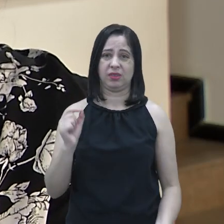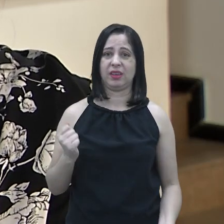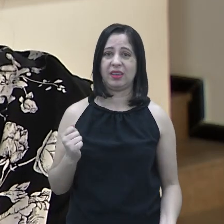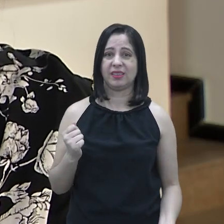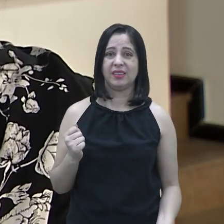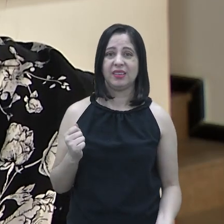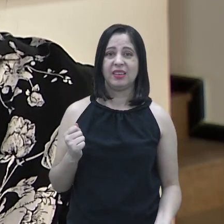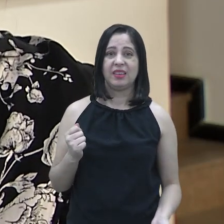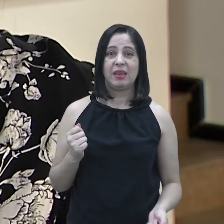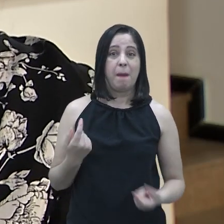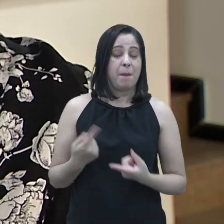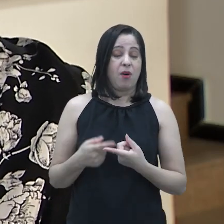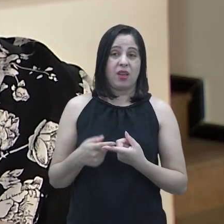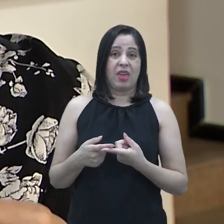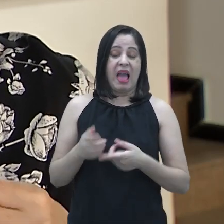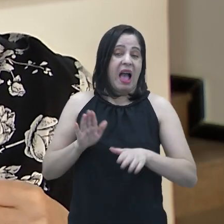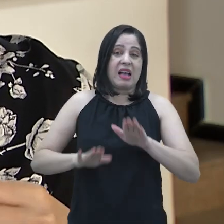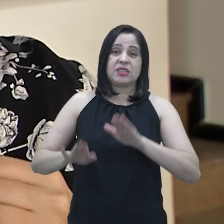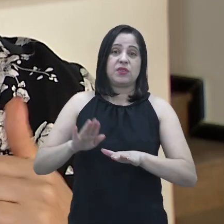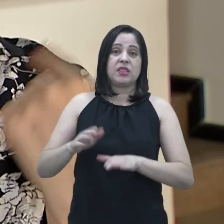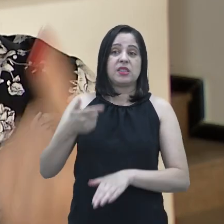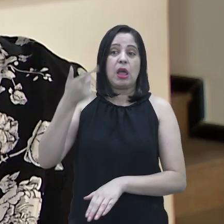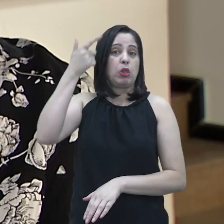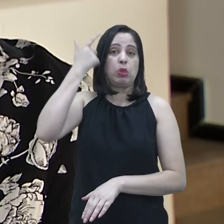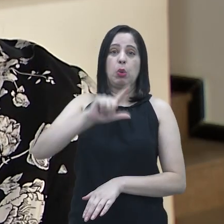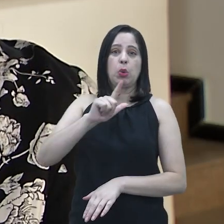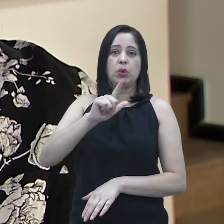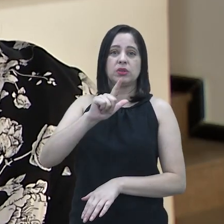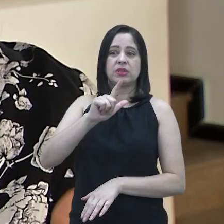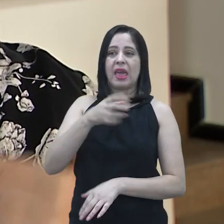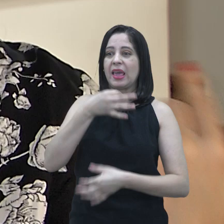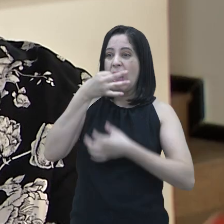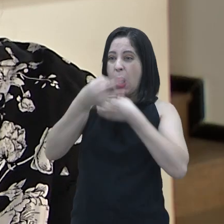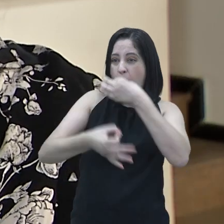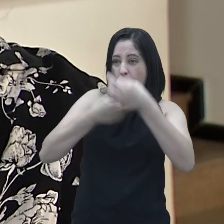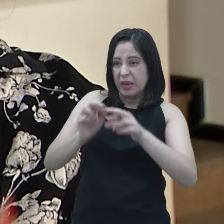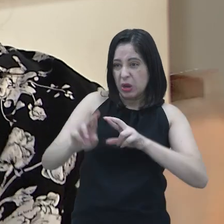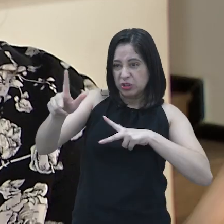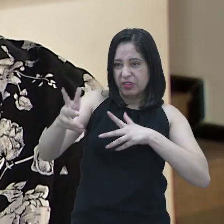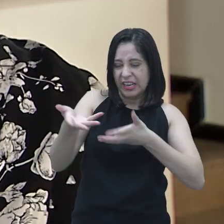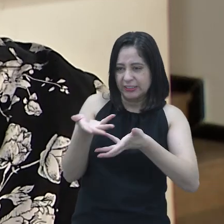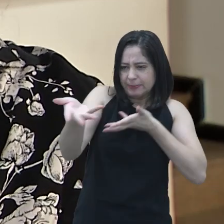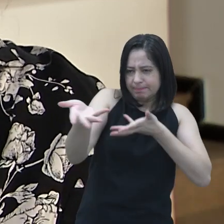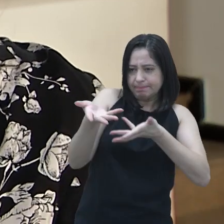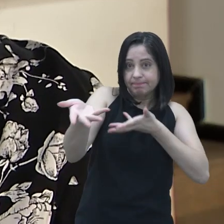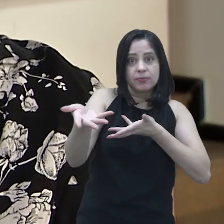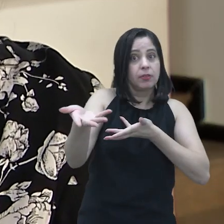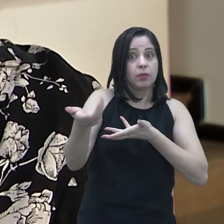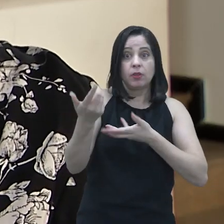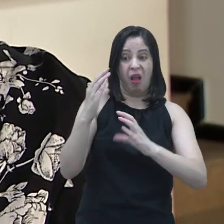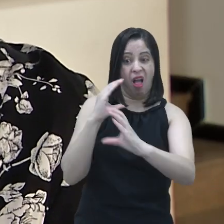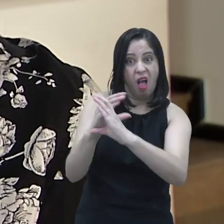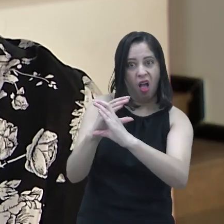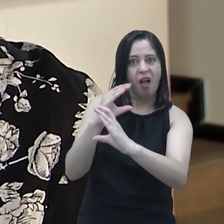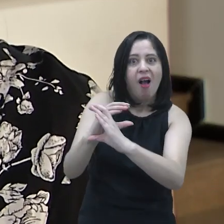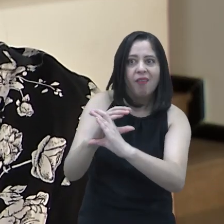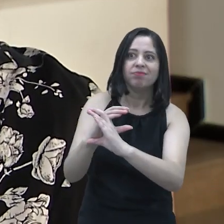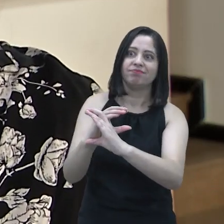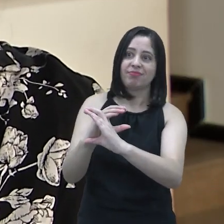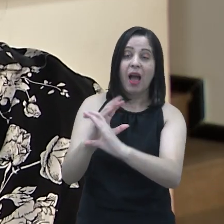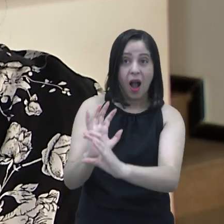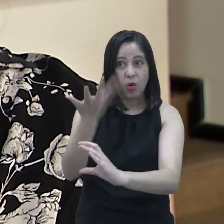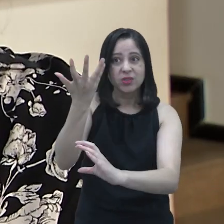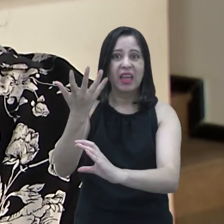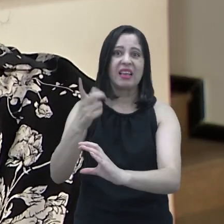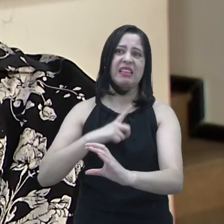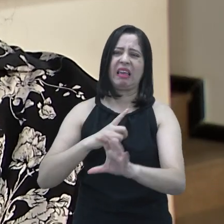de credibilidade é que a gente acaba não conseguindo, muitas vezes, conviver e conversar com as pessoas diferentes e que pensam